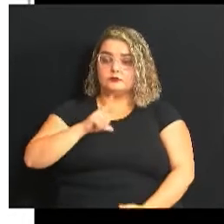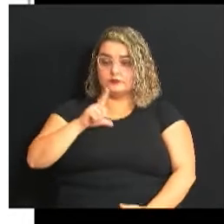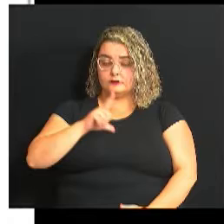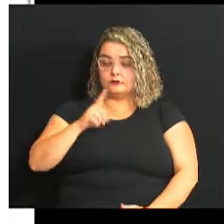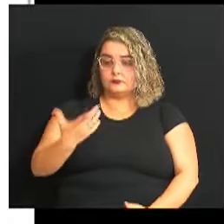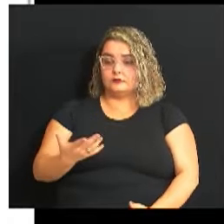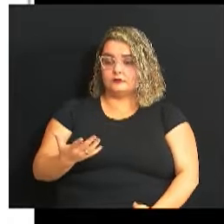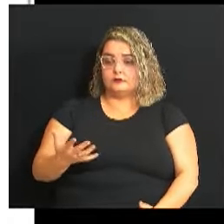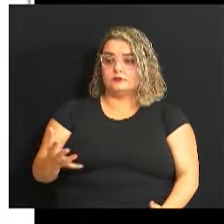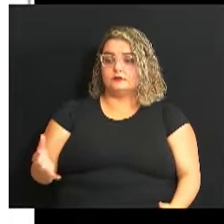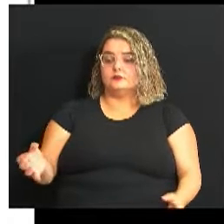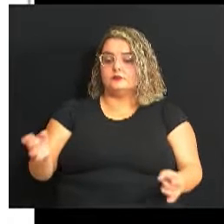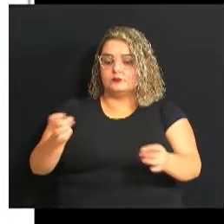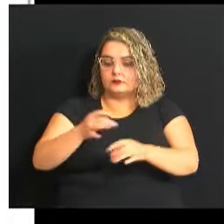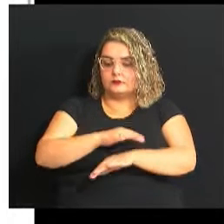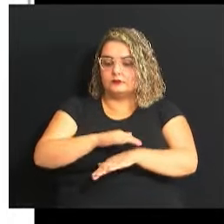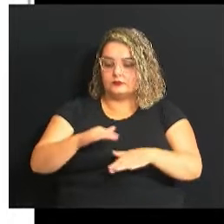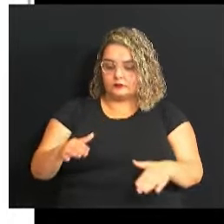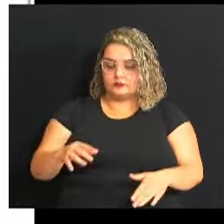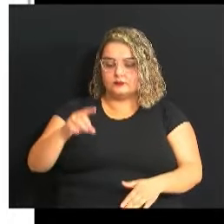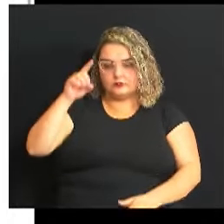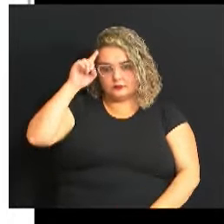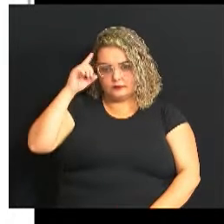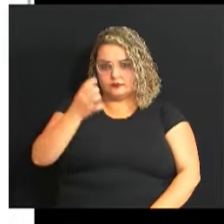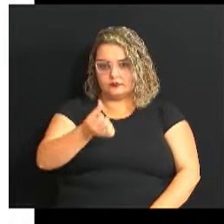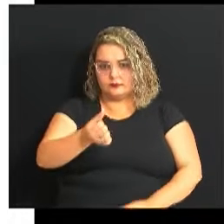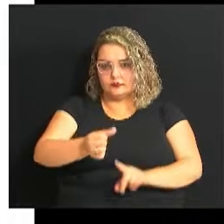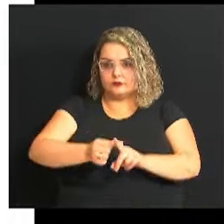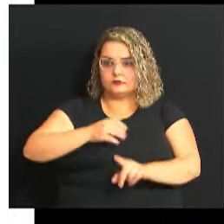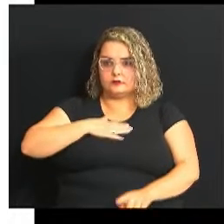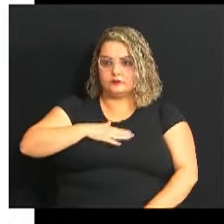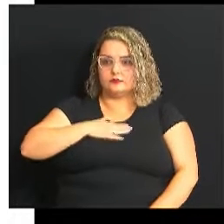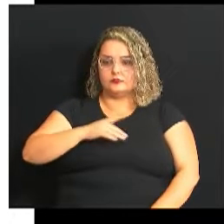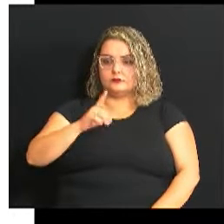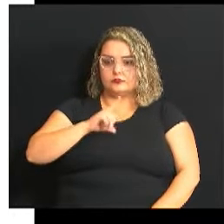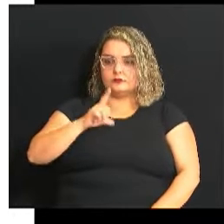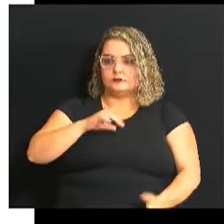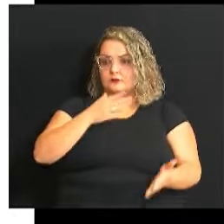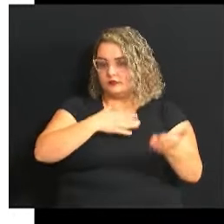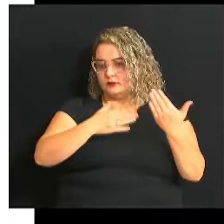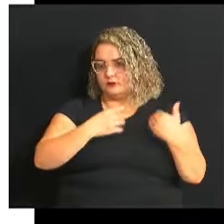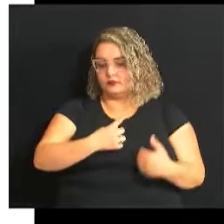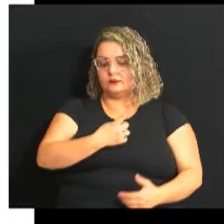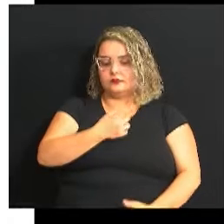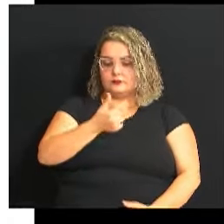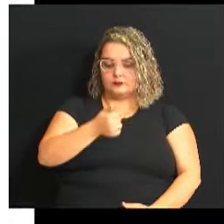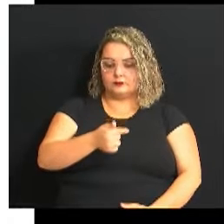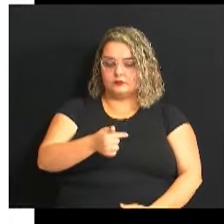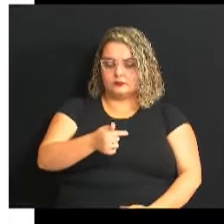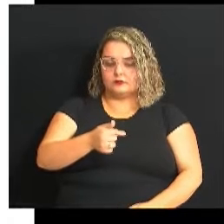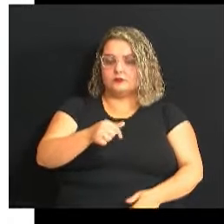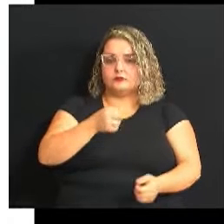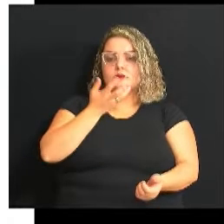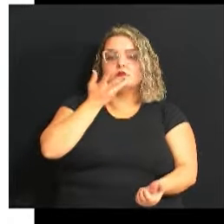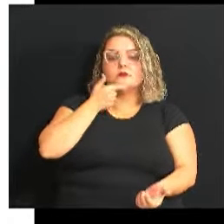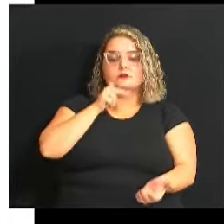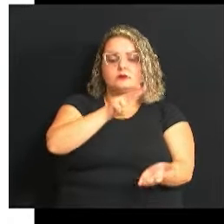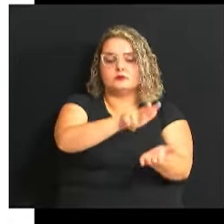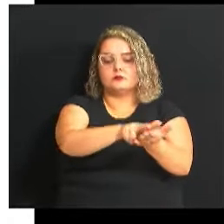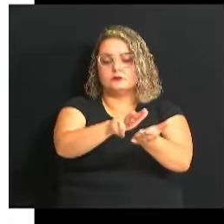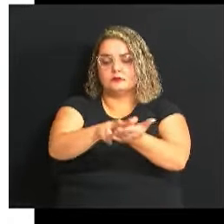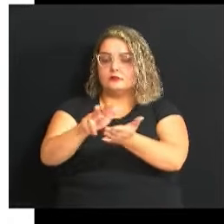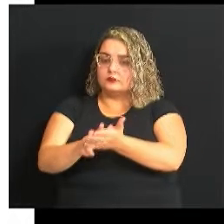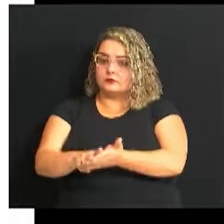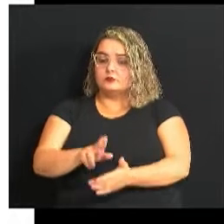o fechamento desse boletim no dia 6 de agosto, nós tínhamos, então, 17 crianças internadas em leitos